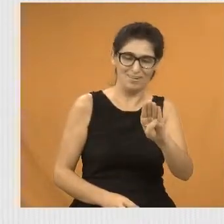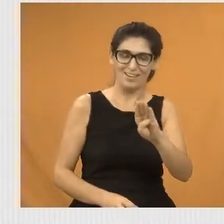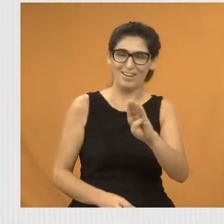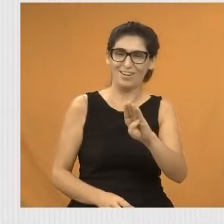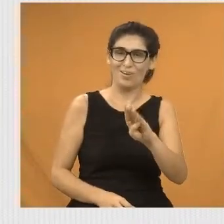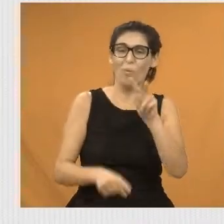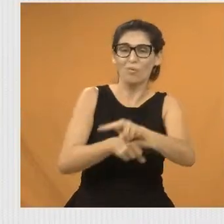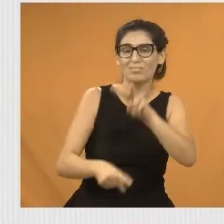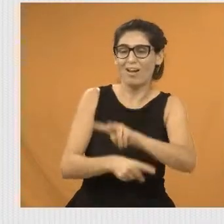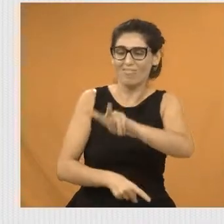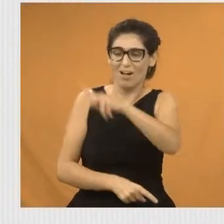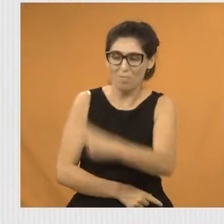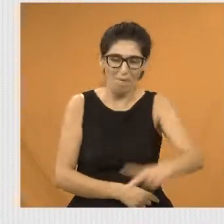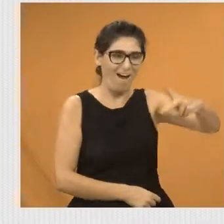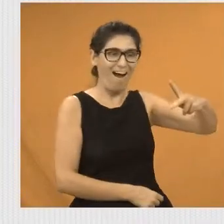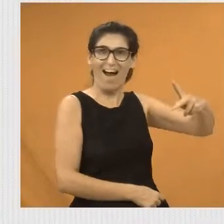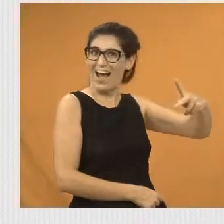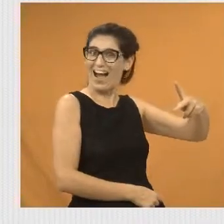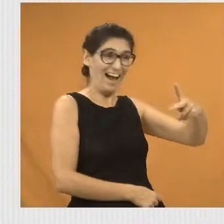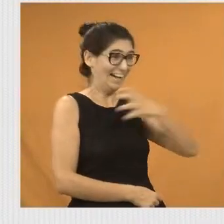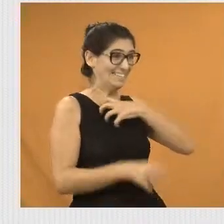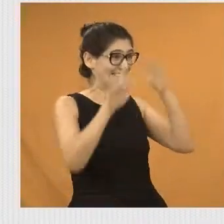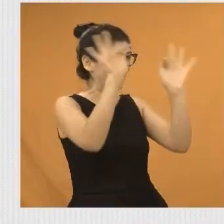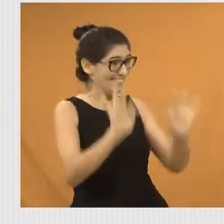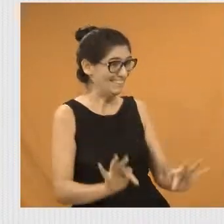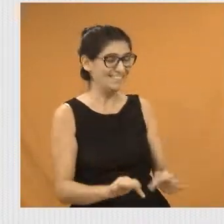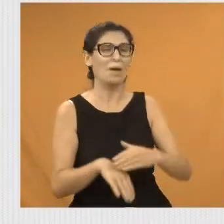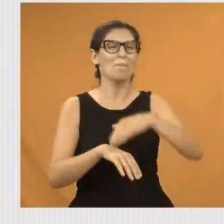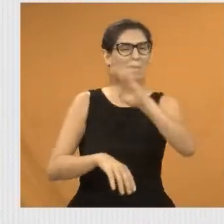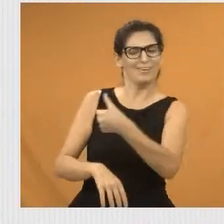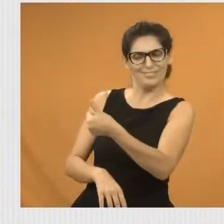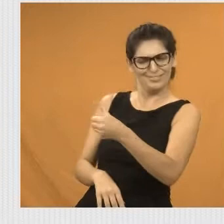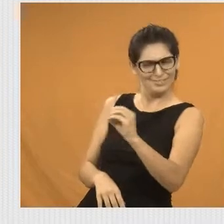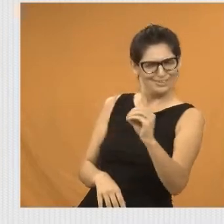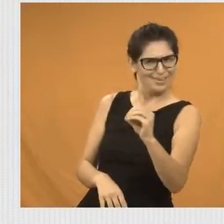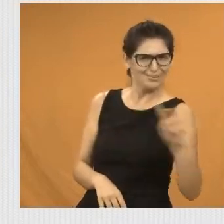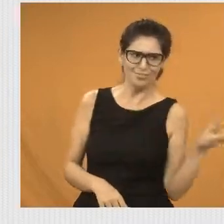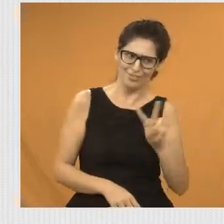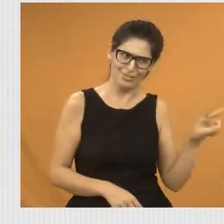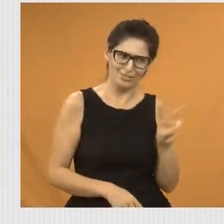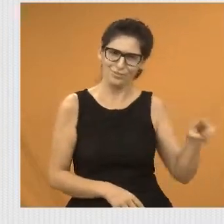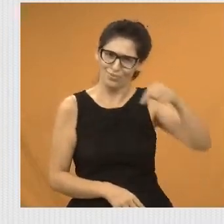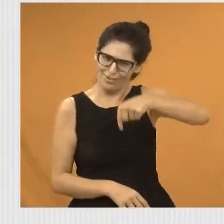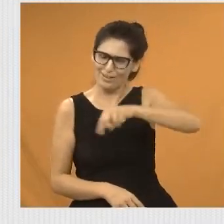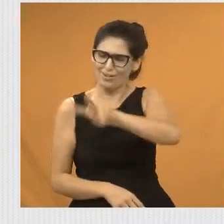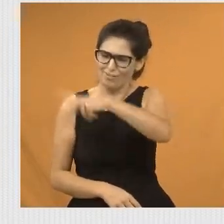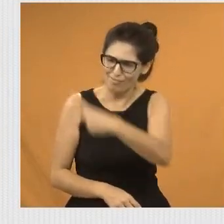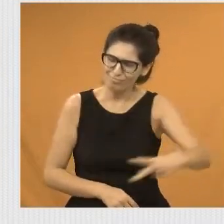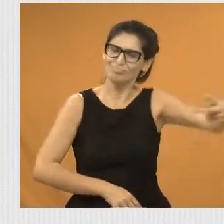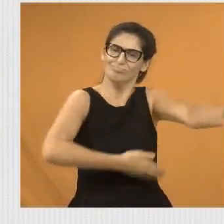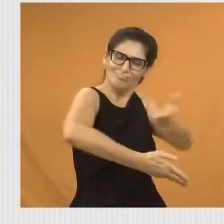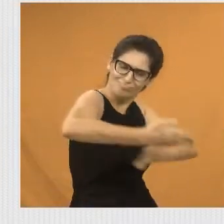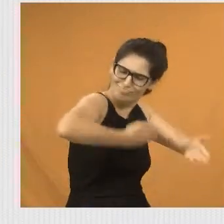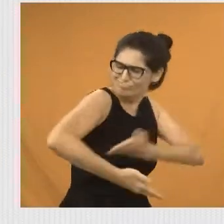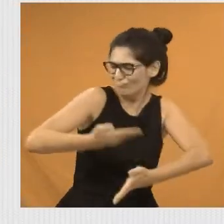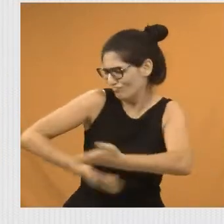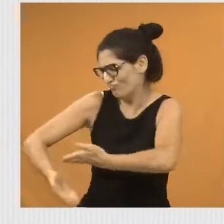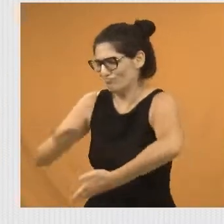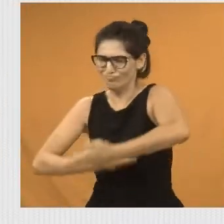fazer essa articulação com os mais de 60 vereadores que nós temos aqui no Vale do Paraíba, para estar